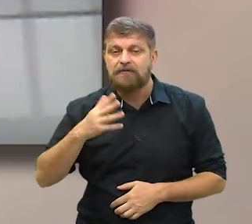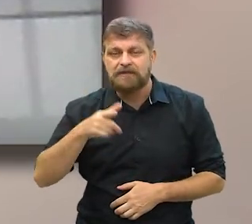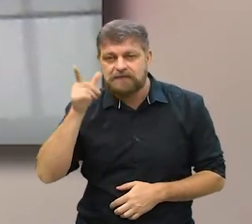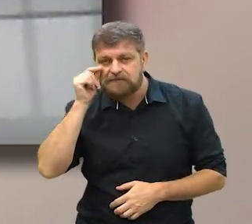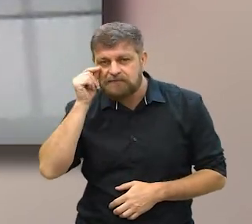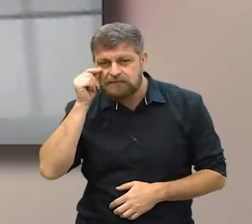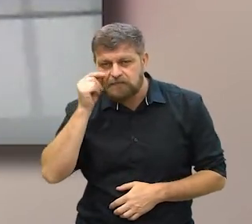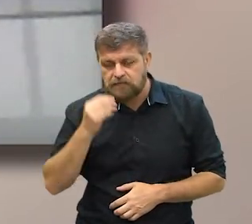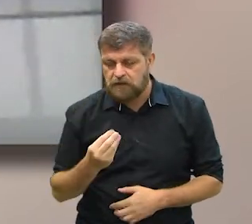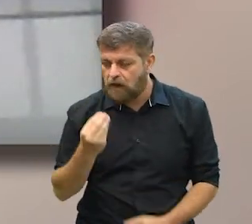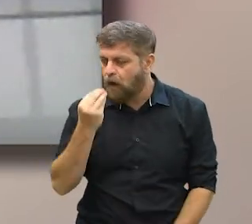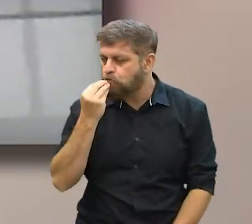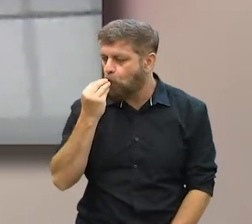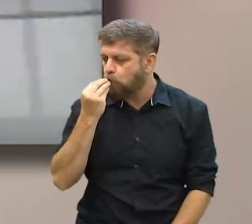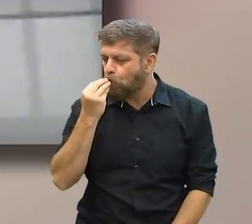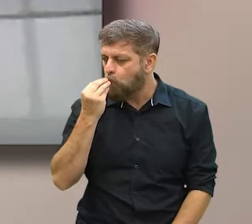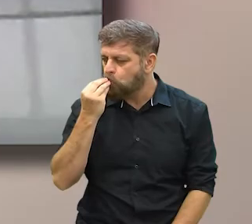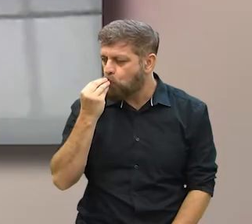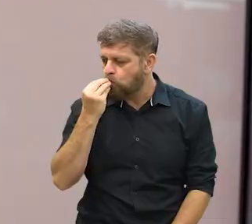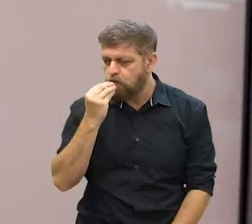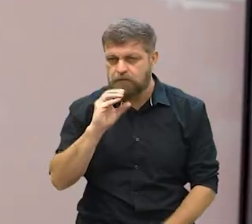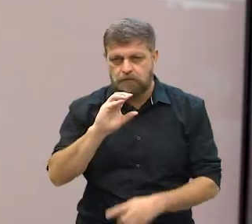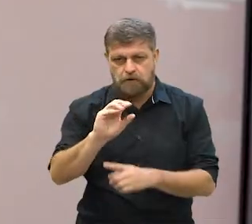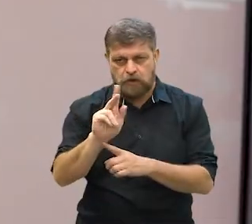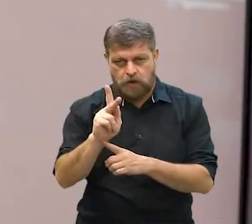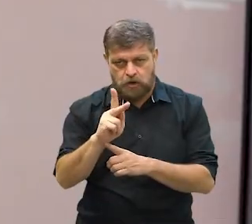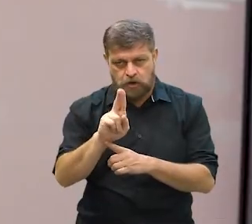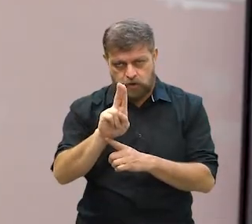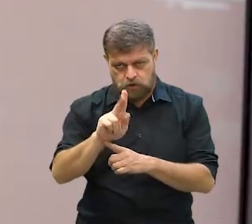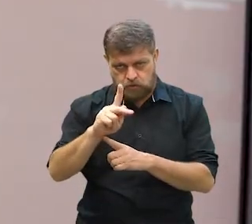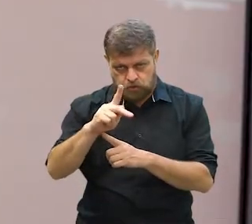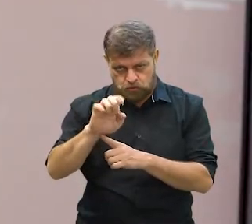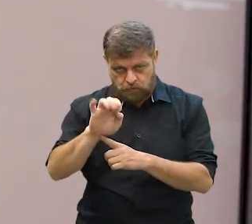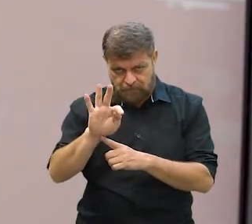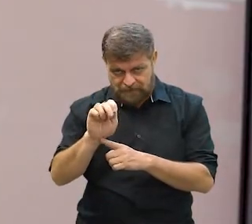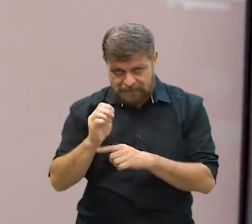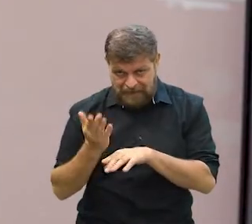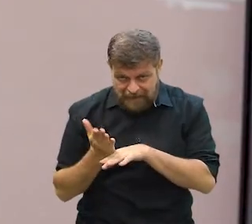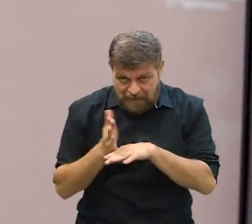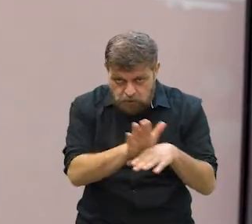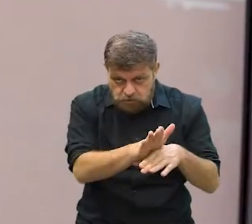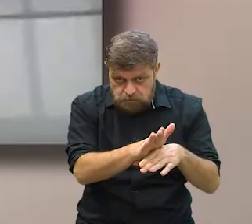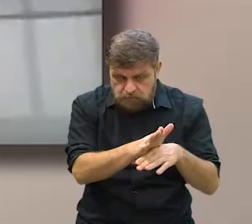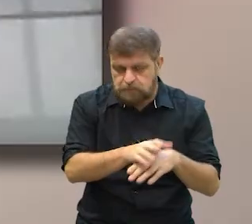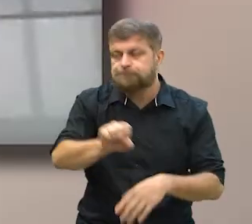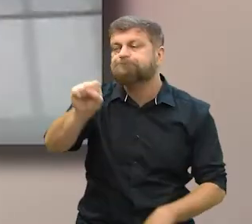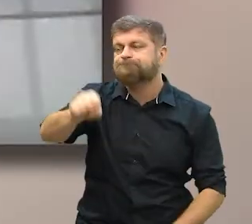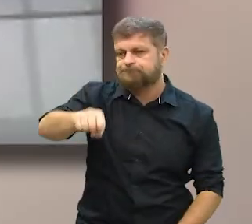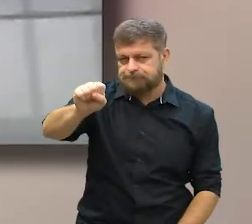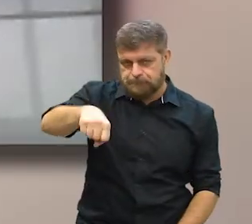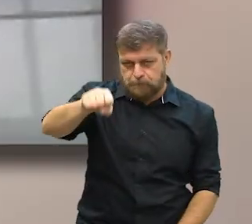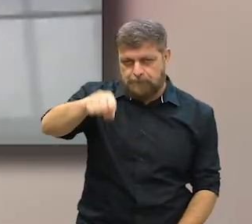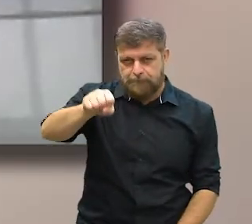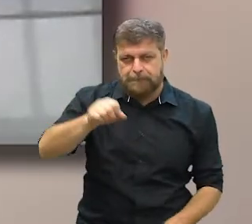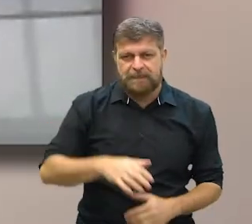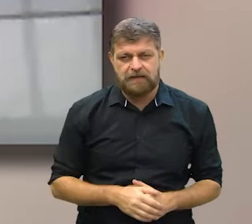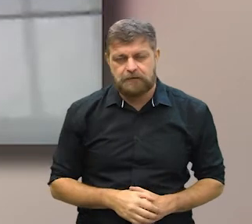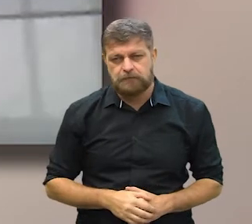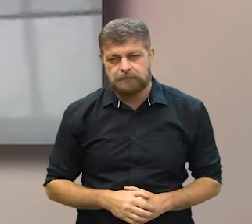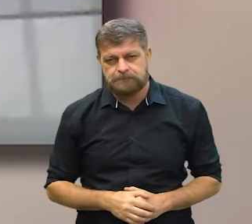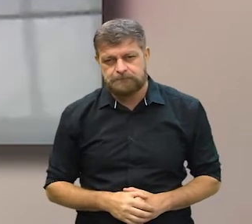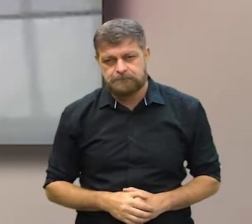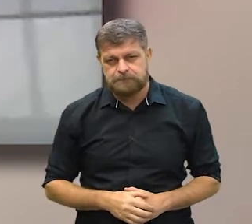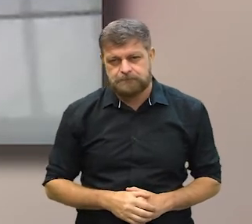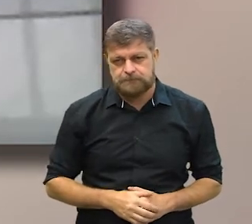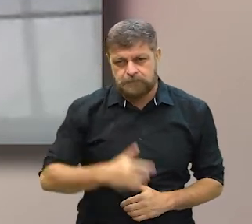de conhecimento sobre os distúrbios do sono na infância. E a chupeta ajuda em algum momento? Ajuda e muito.